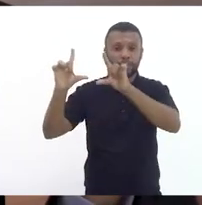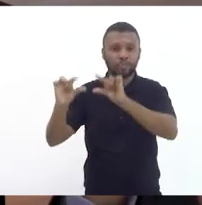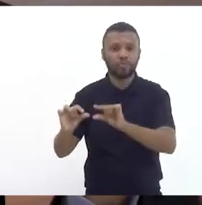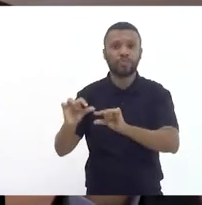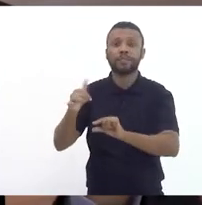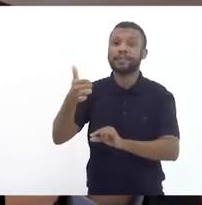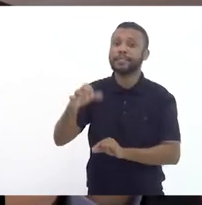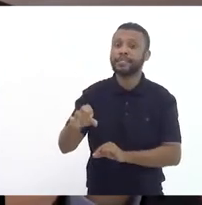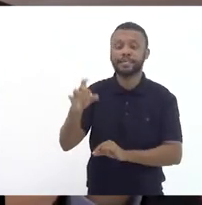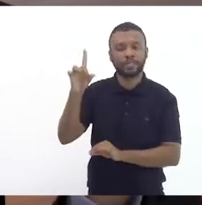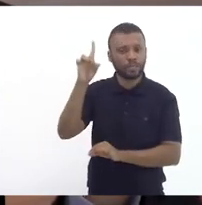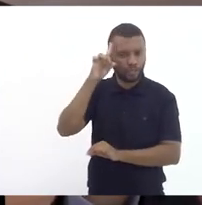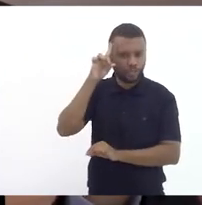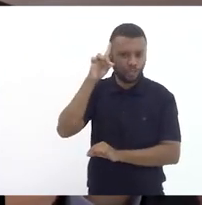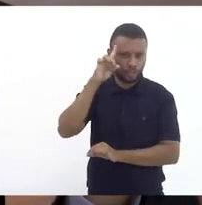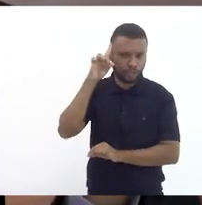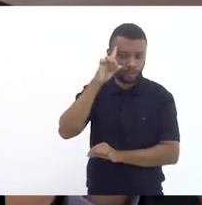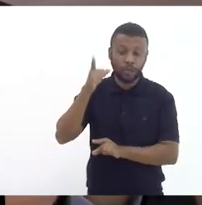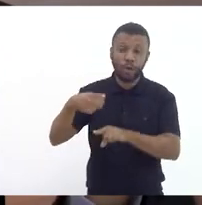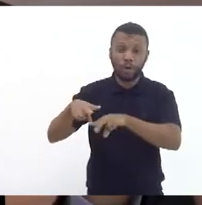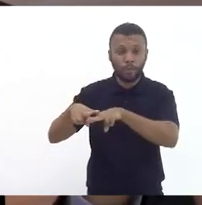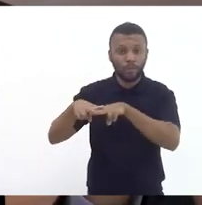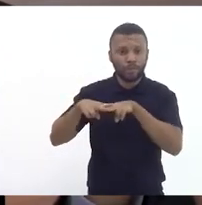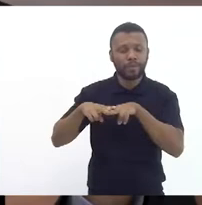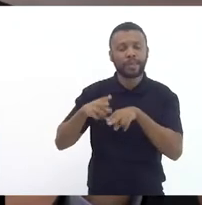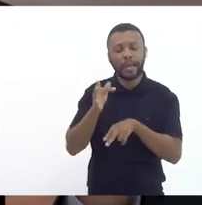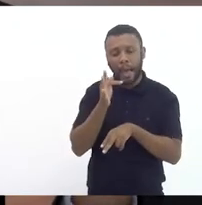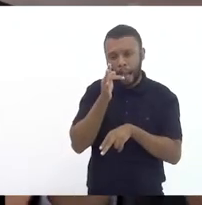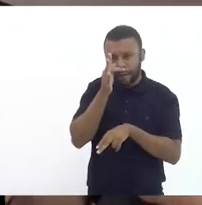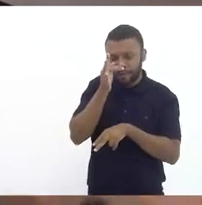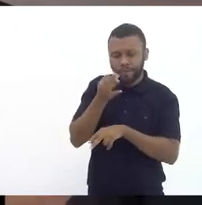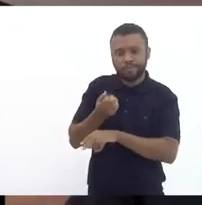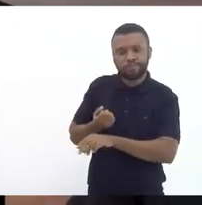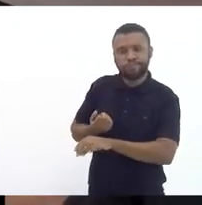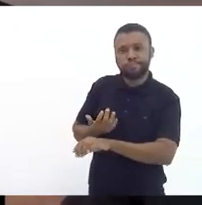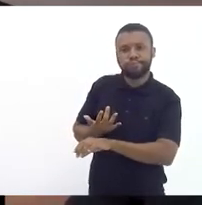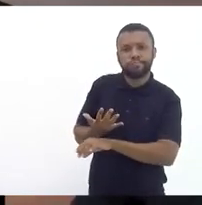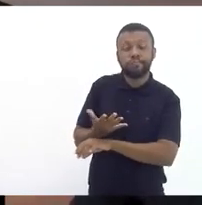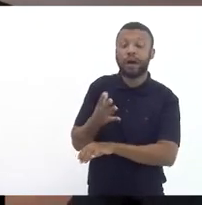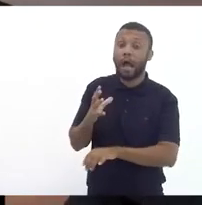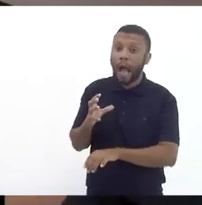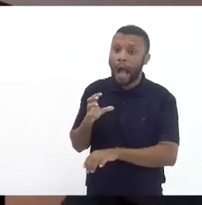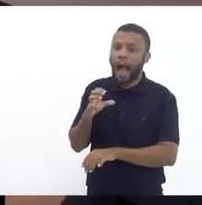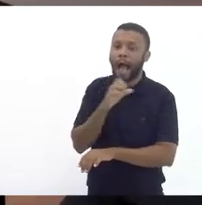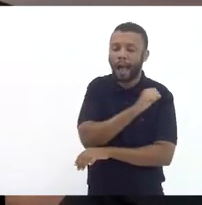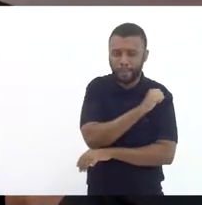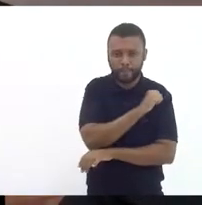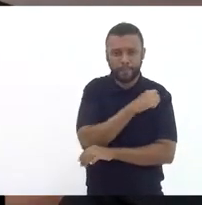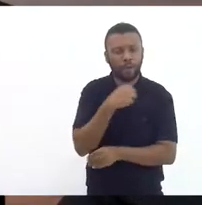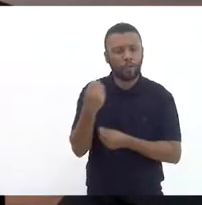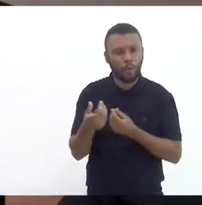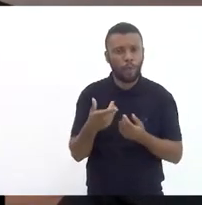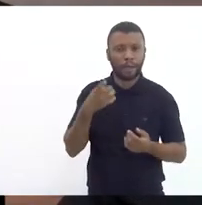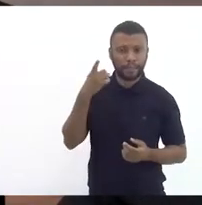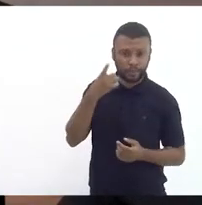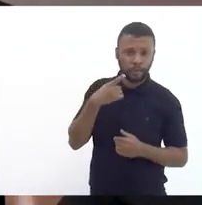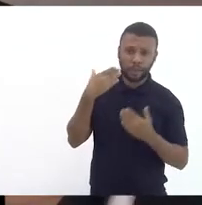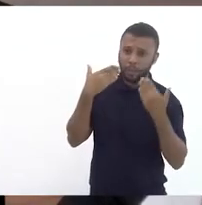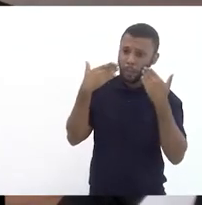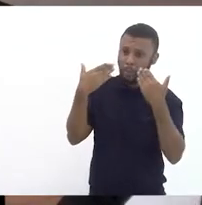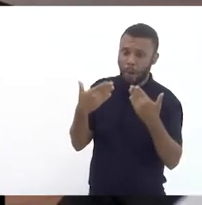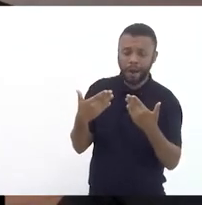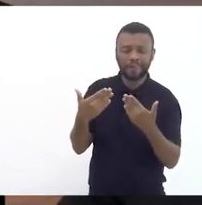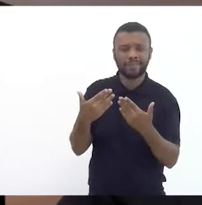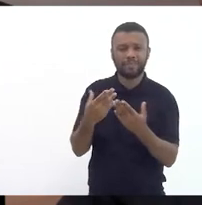dois meses. Por isso que a vegetação cresce tão rápido e fica, como foi mostrado aqui pela deputada Lucinha, muito mato em